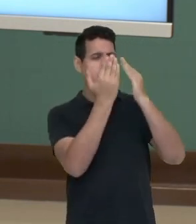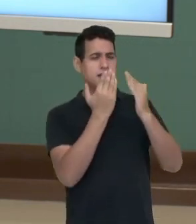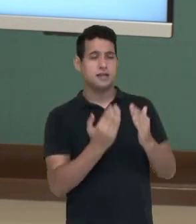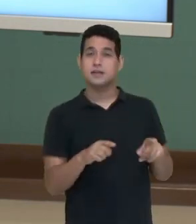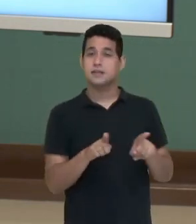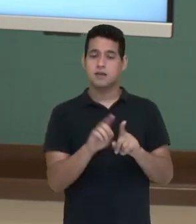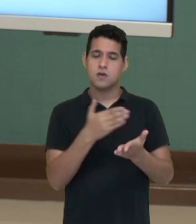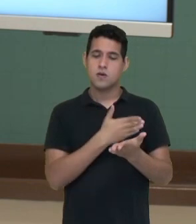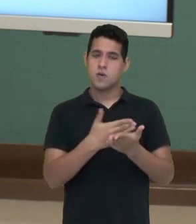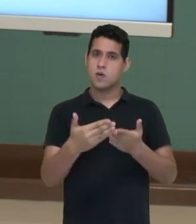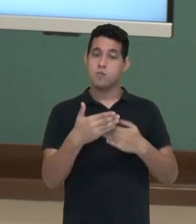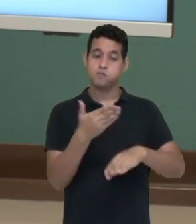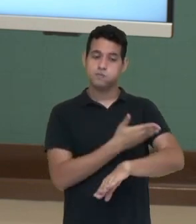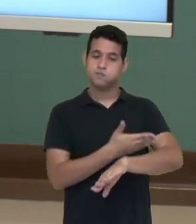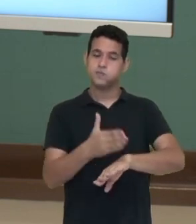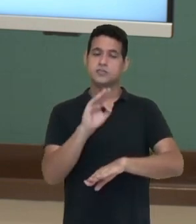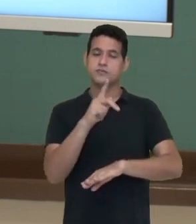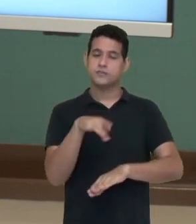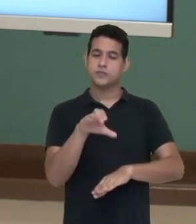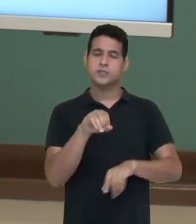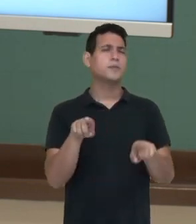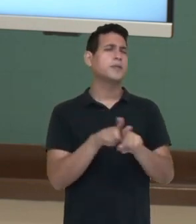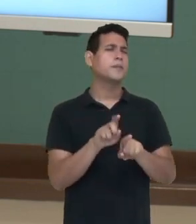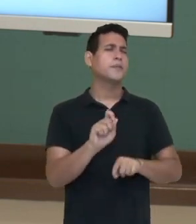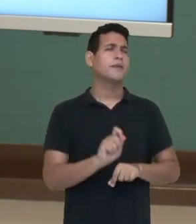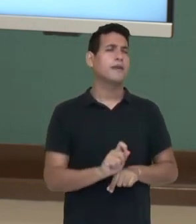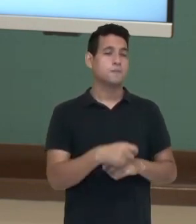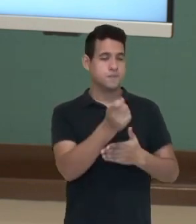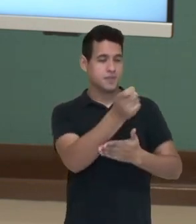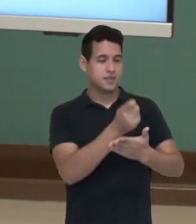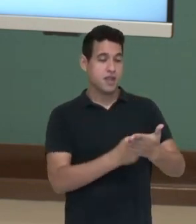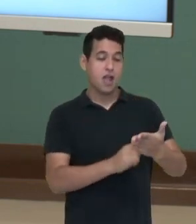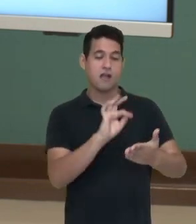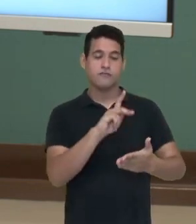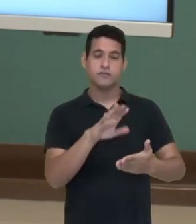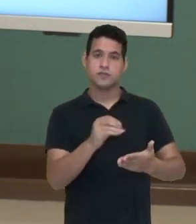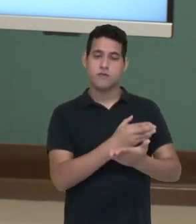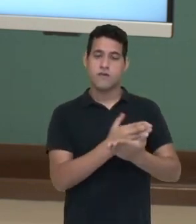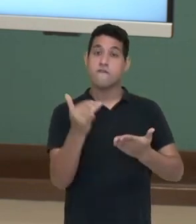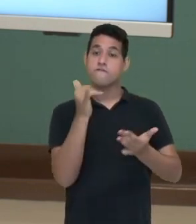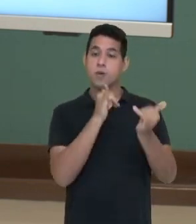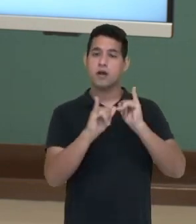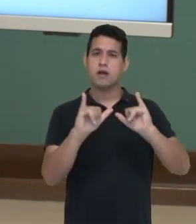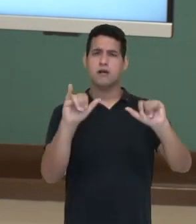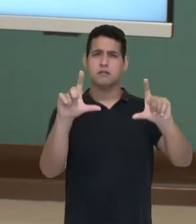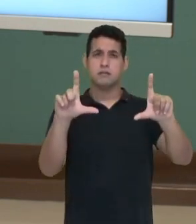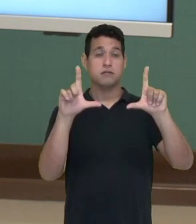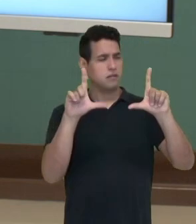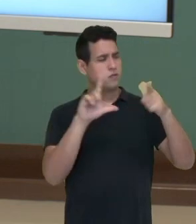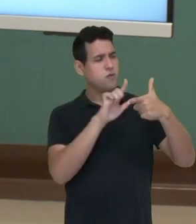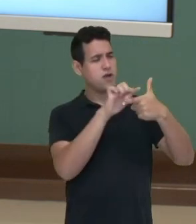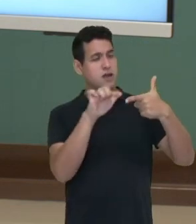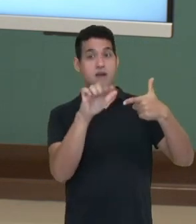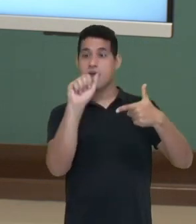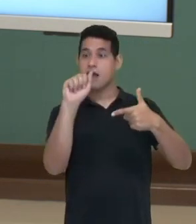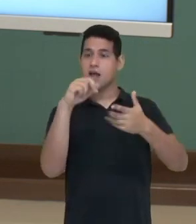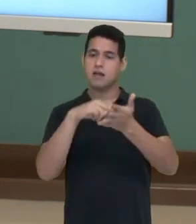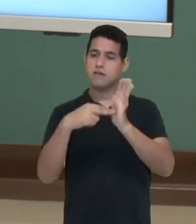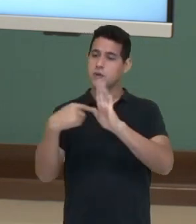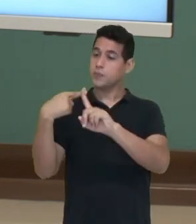análise inicial do comportamento das funções e escrever uma função a partir de informações do gráfico. Lembrando que quando A é